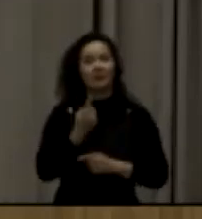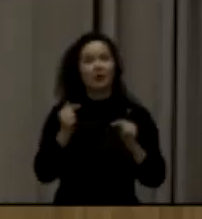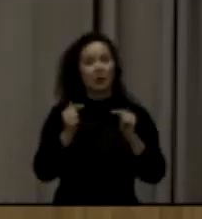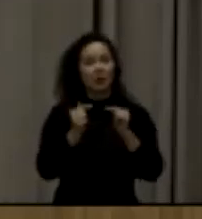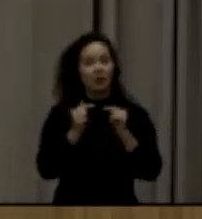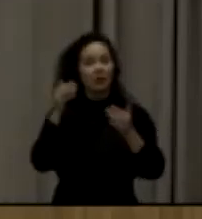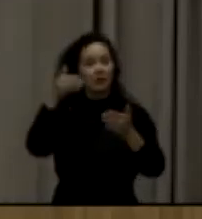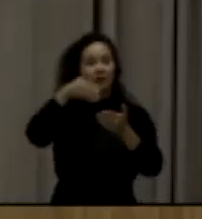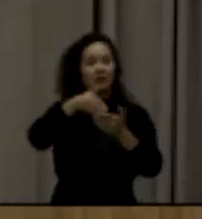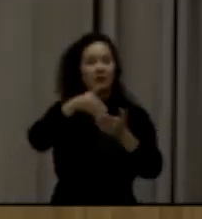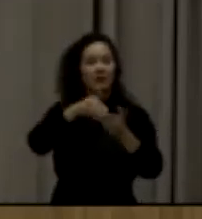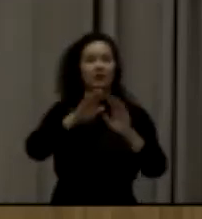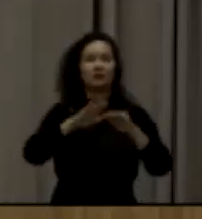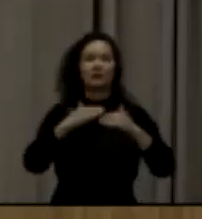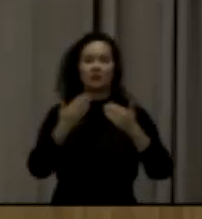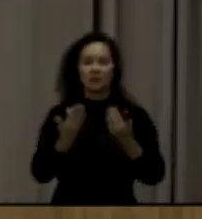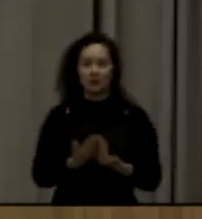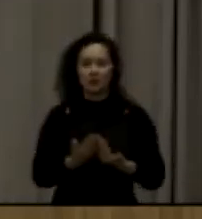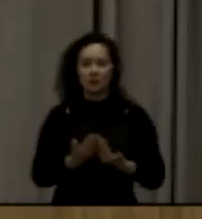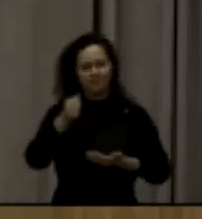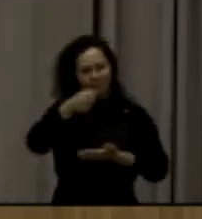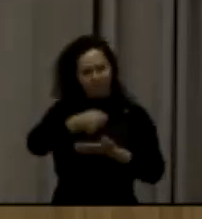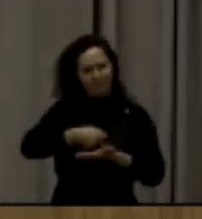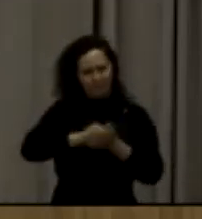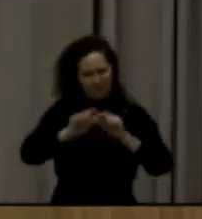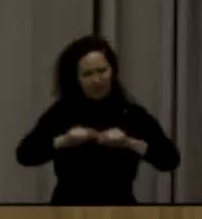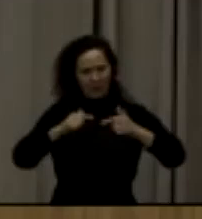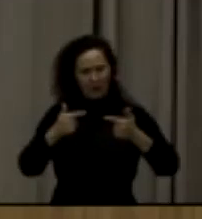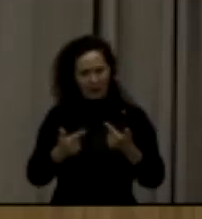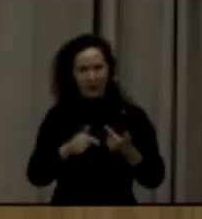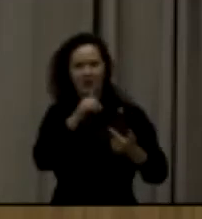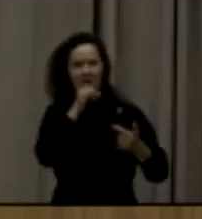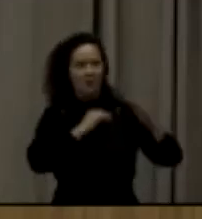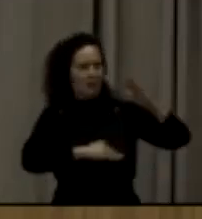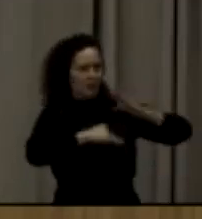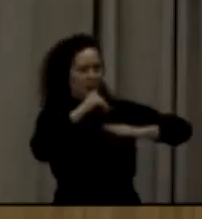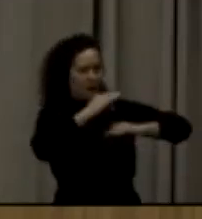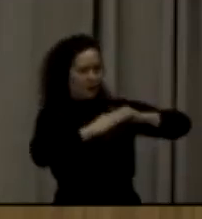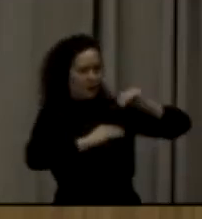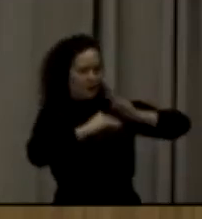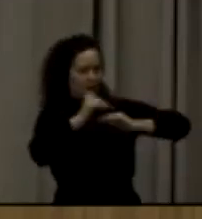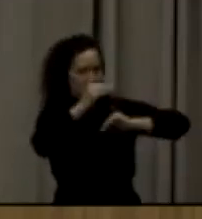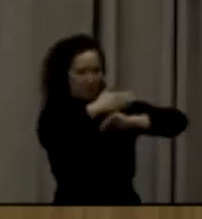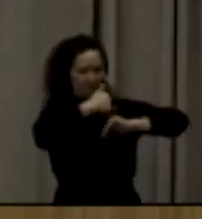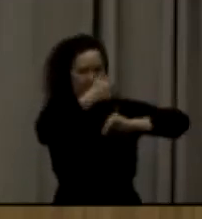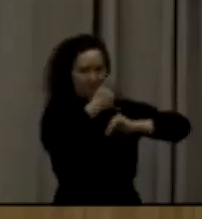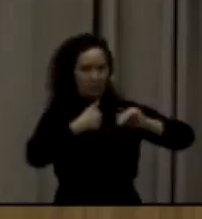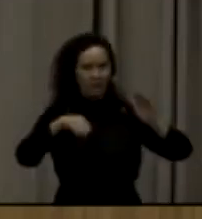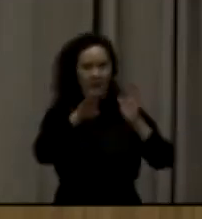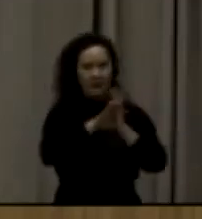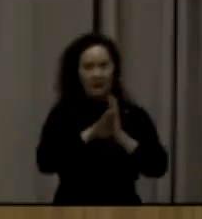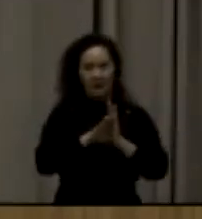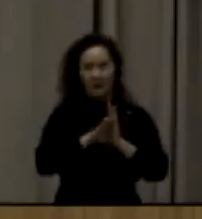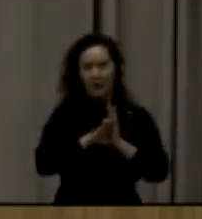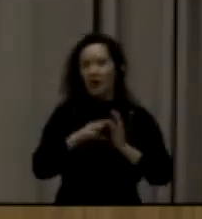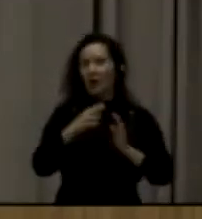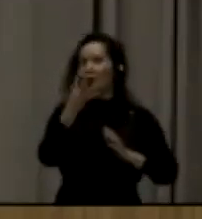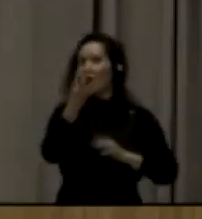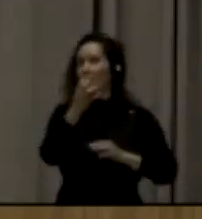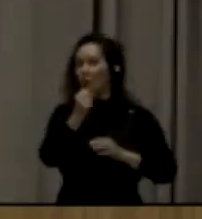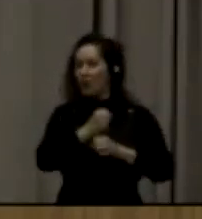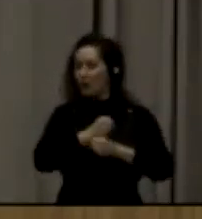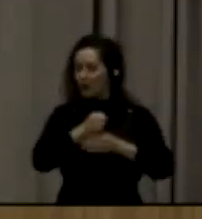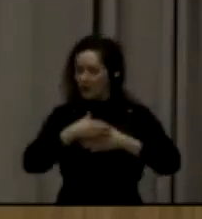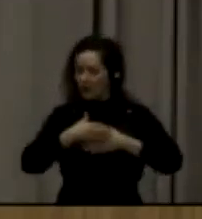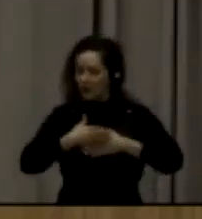ver diretamente com uma insistência, ou seja, são profissionais que surgiram durante 4 décadas